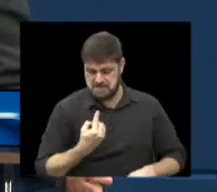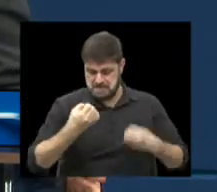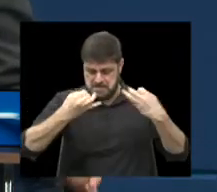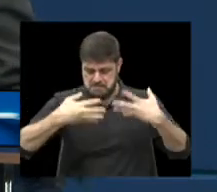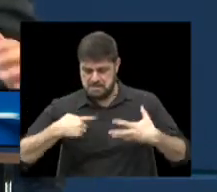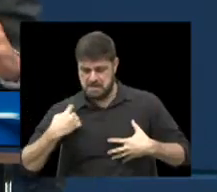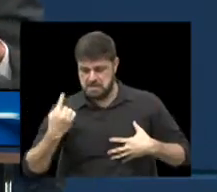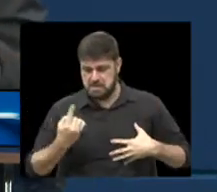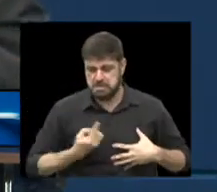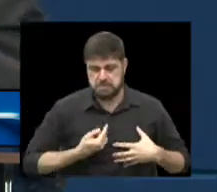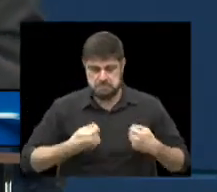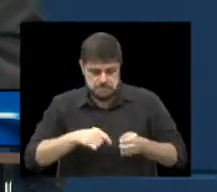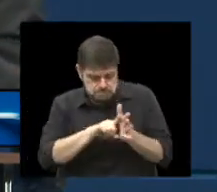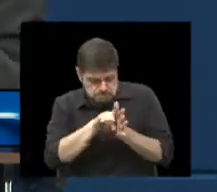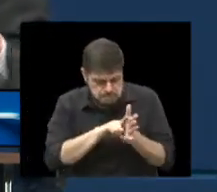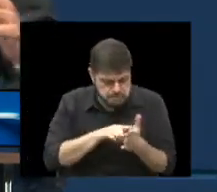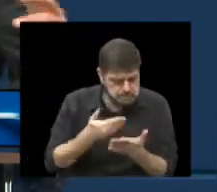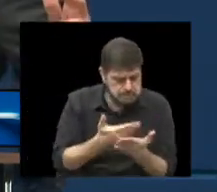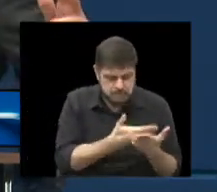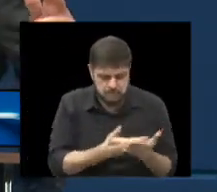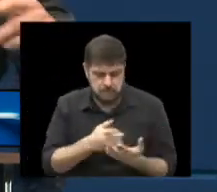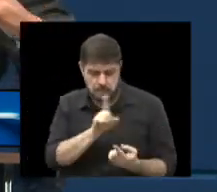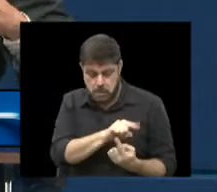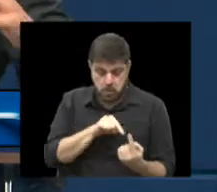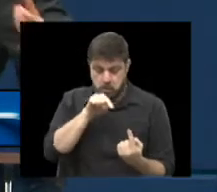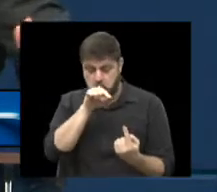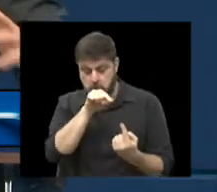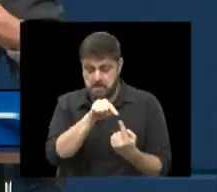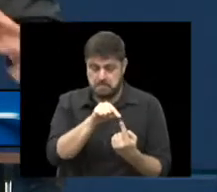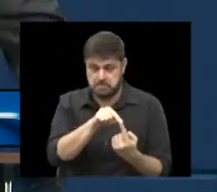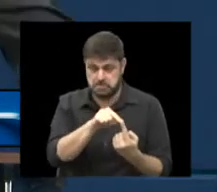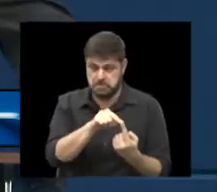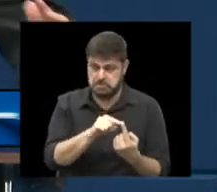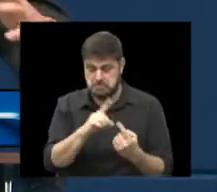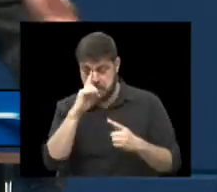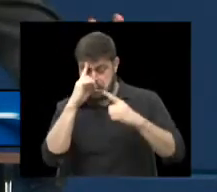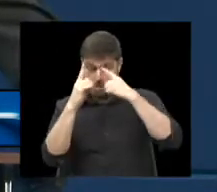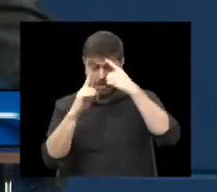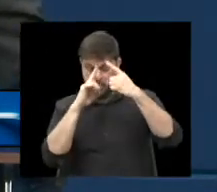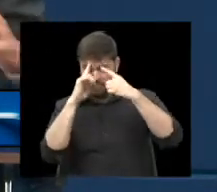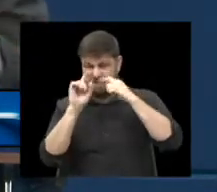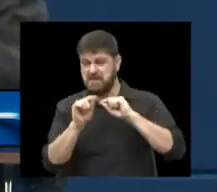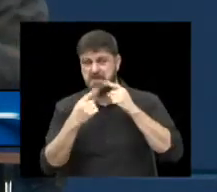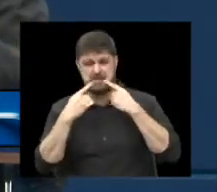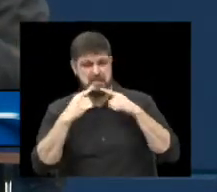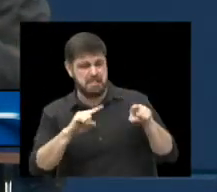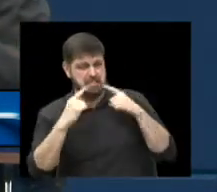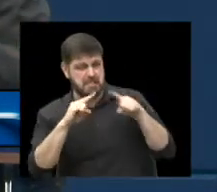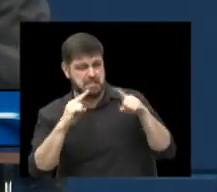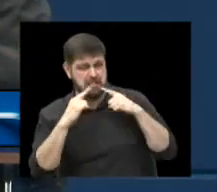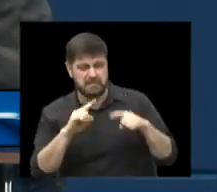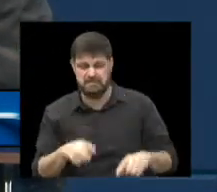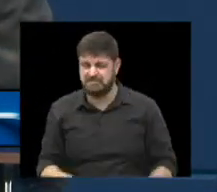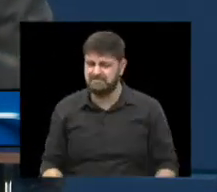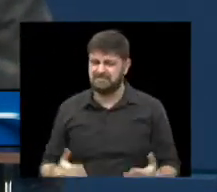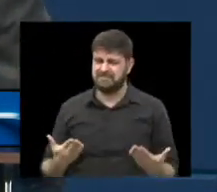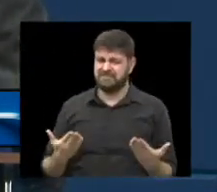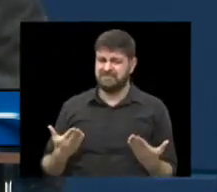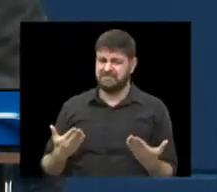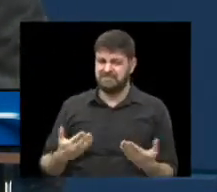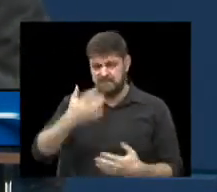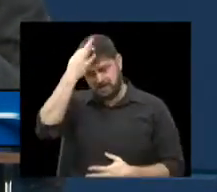interpretado, ou que havia intenções duvidosas de quem criticava o projeto.